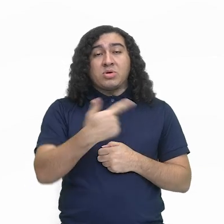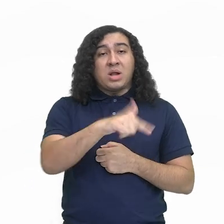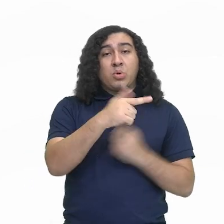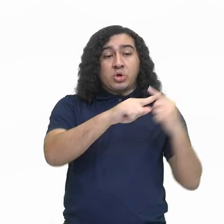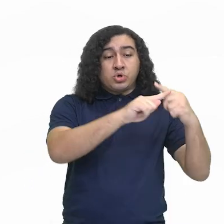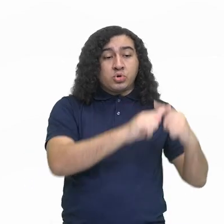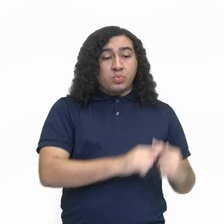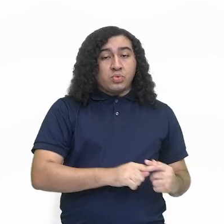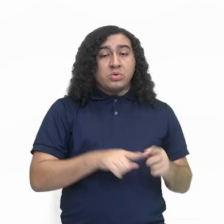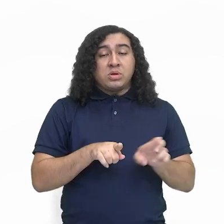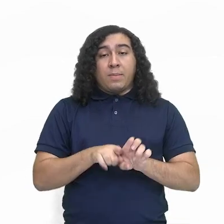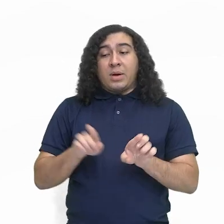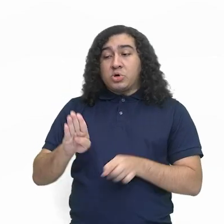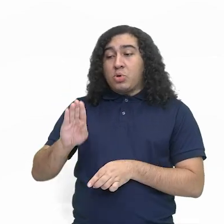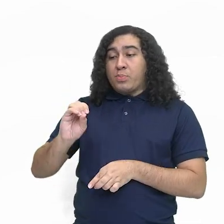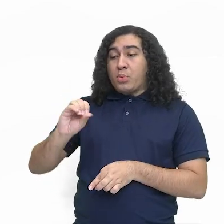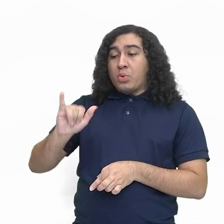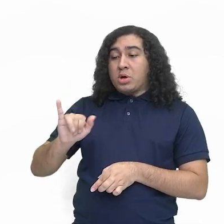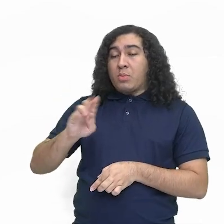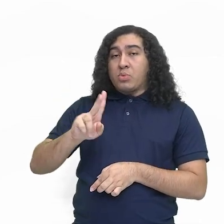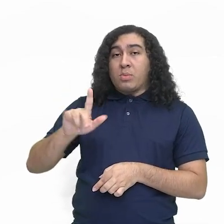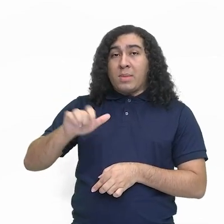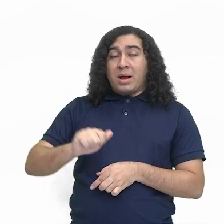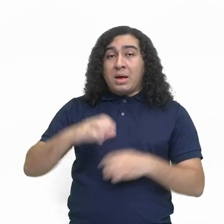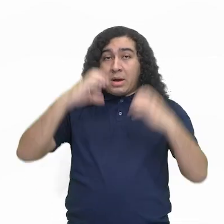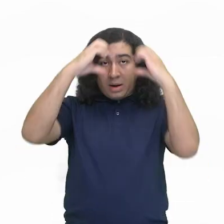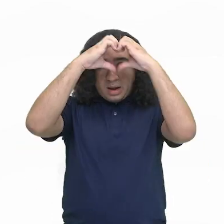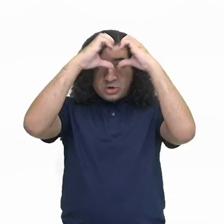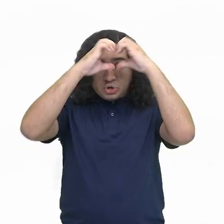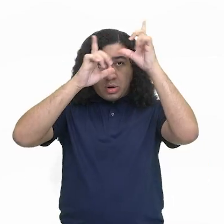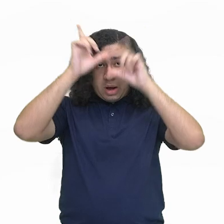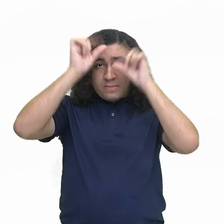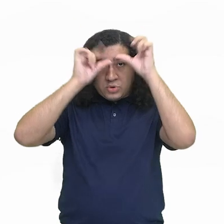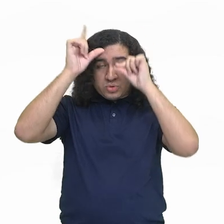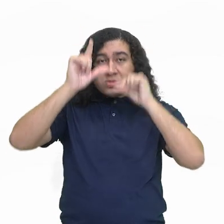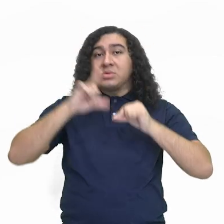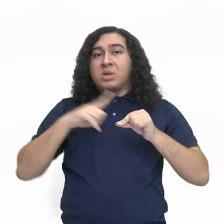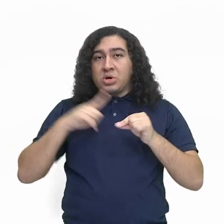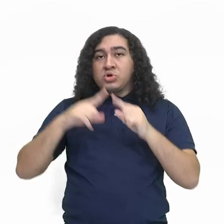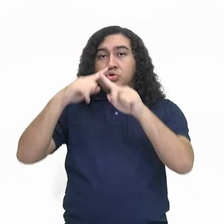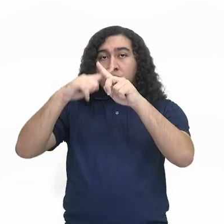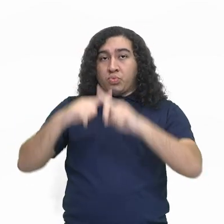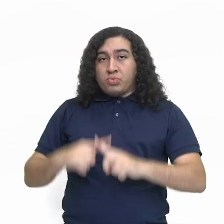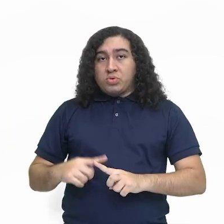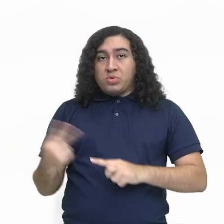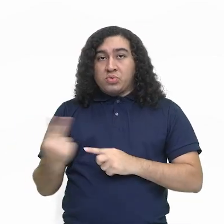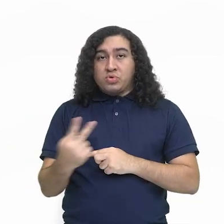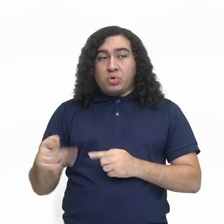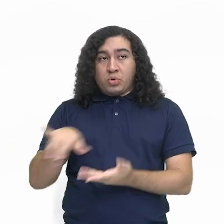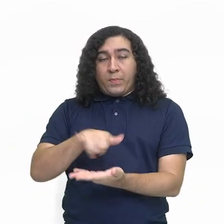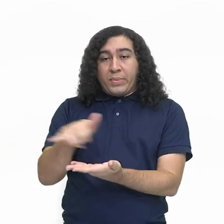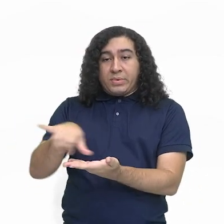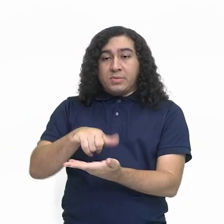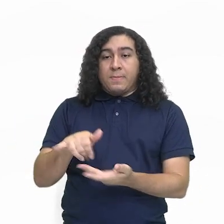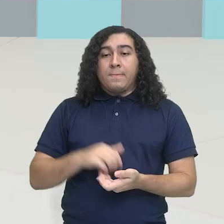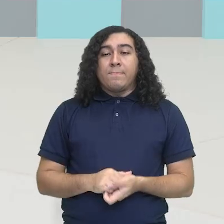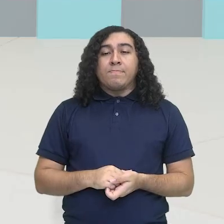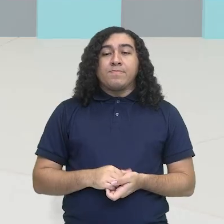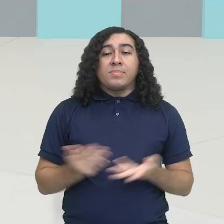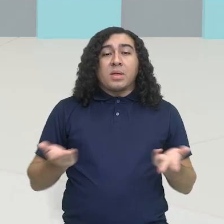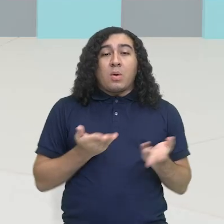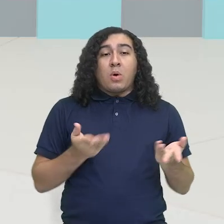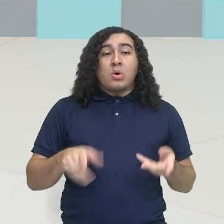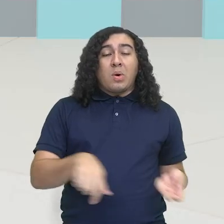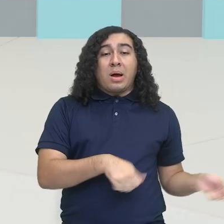já no boi-bumbá, garantido e caprichoso, existe a disputa entre os bois. Agora falando sobre o